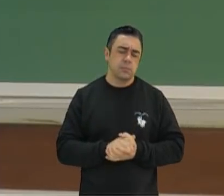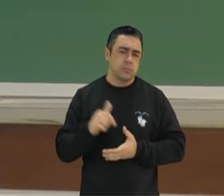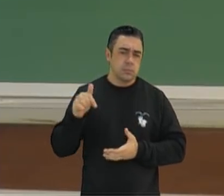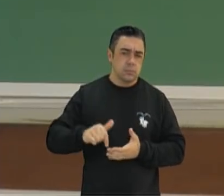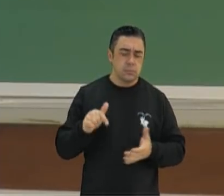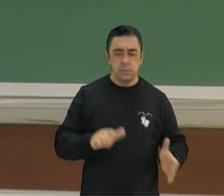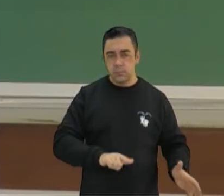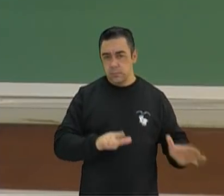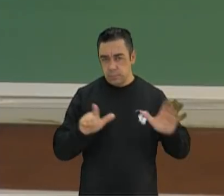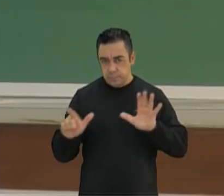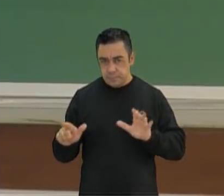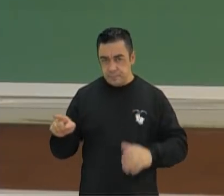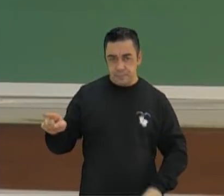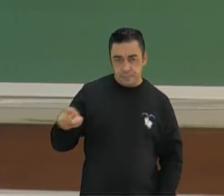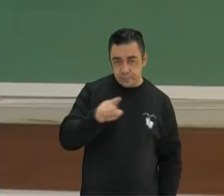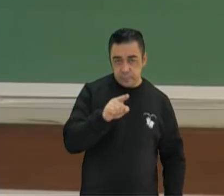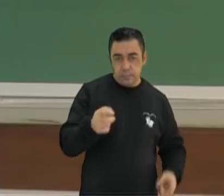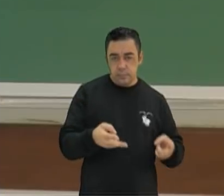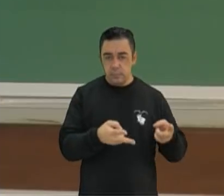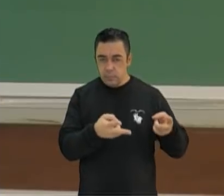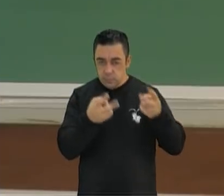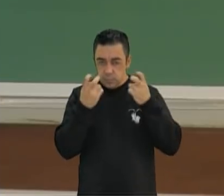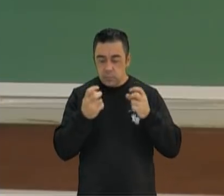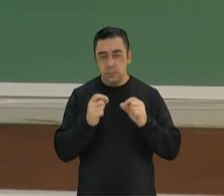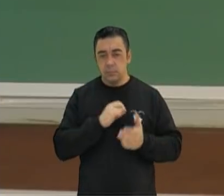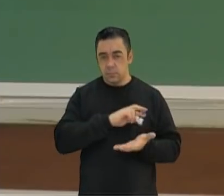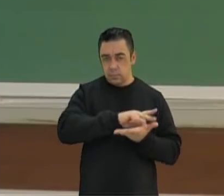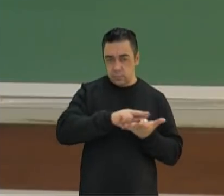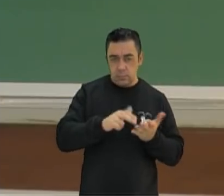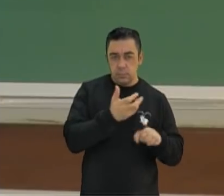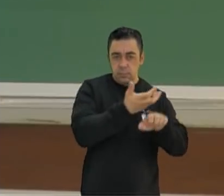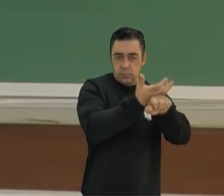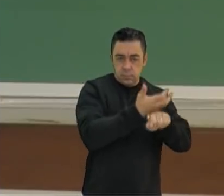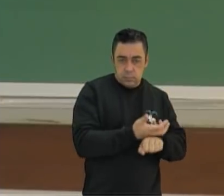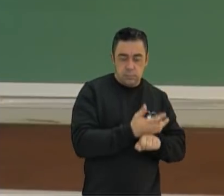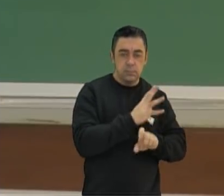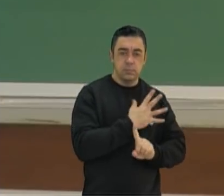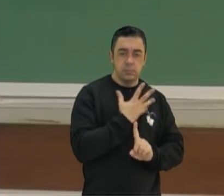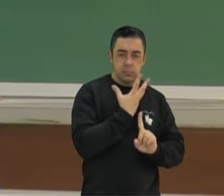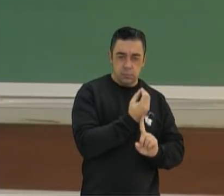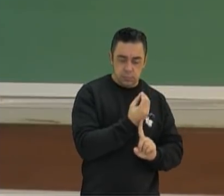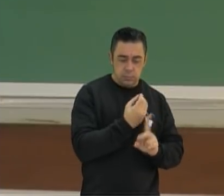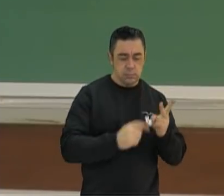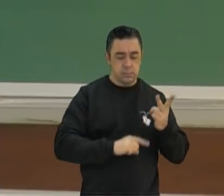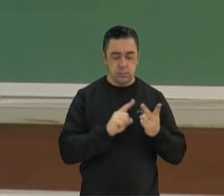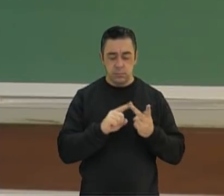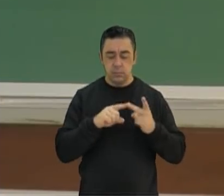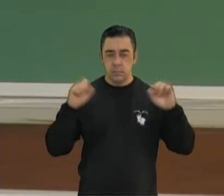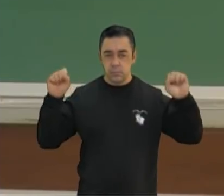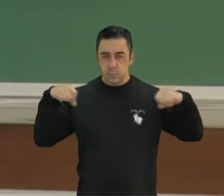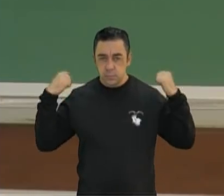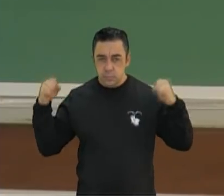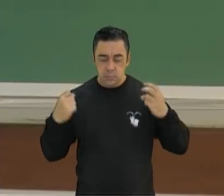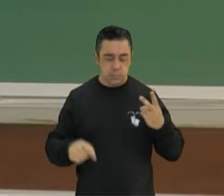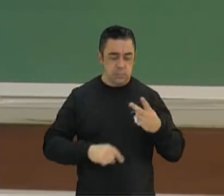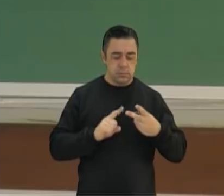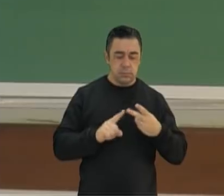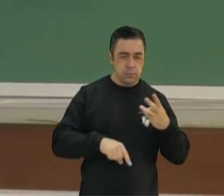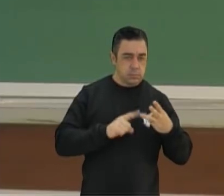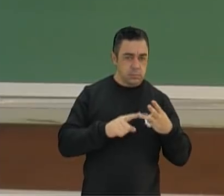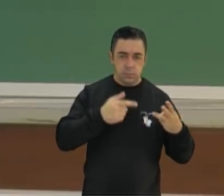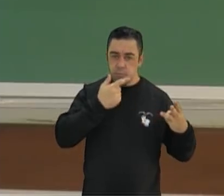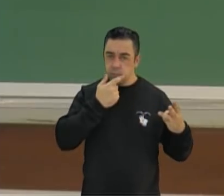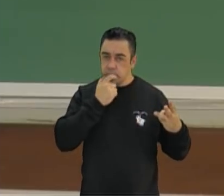Nesta semana, você vai perceber que tantas disciplinas de arte, de educação física, de